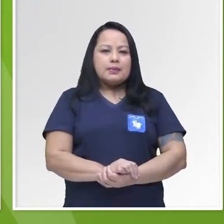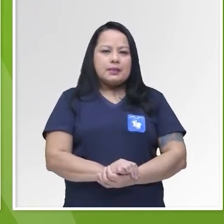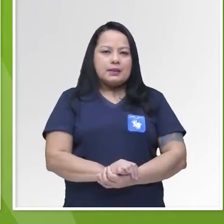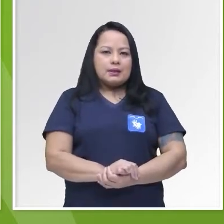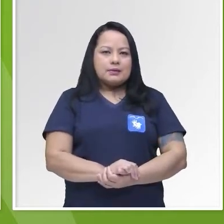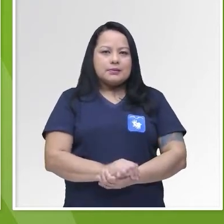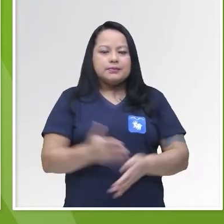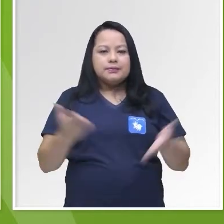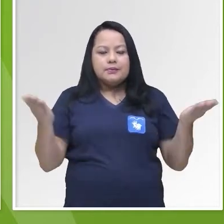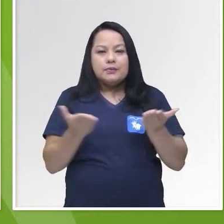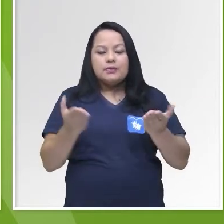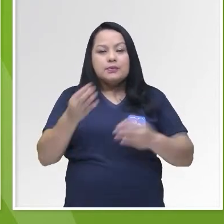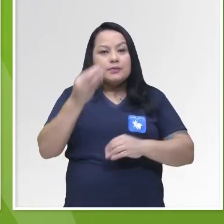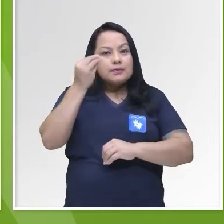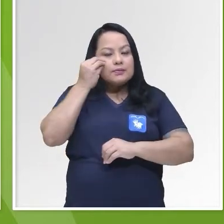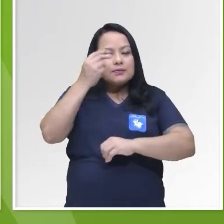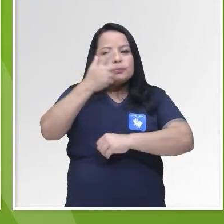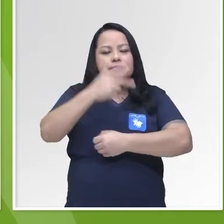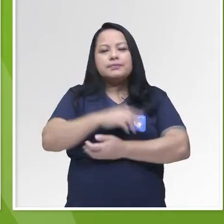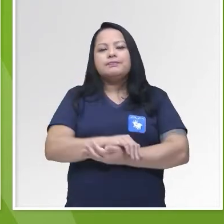gente vai assistir